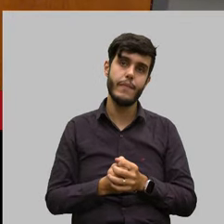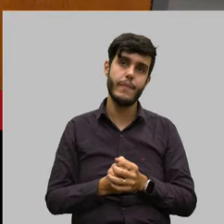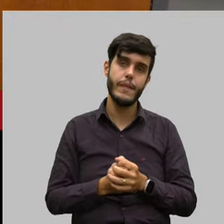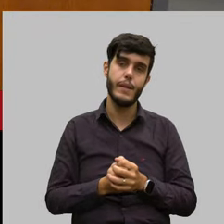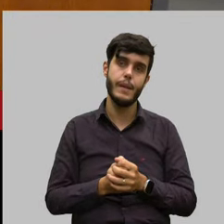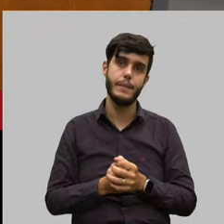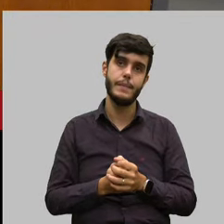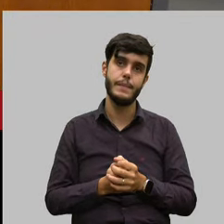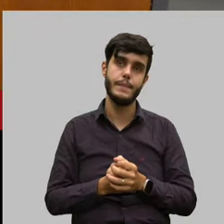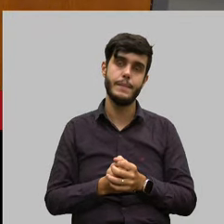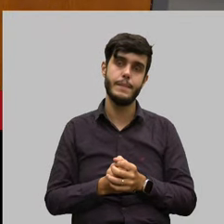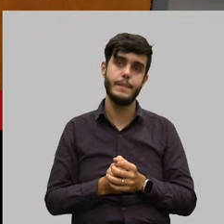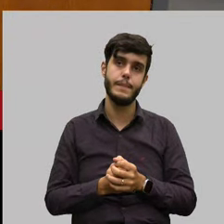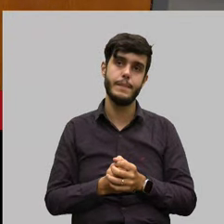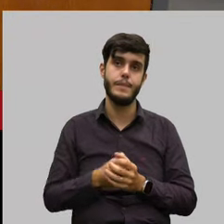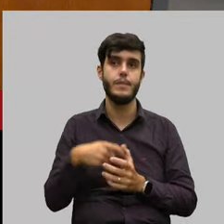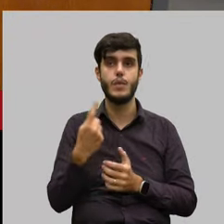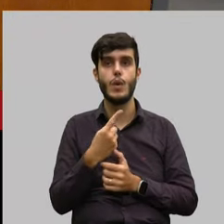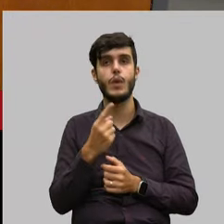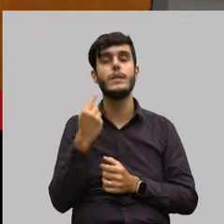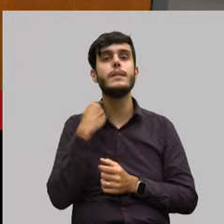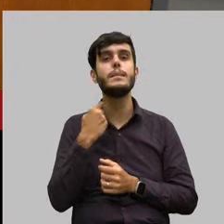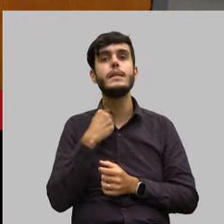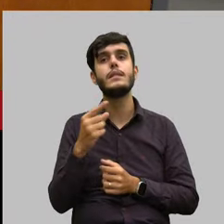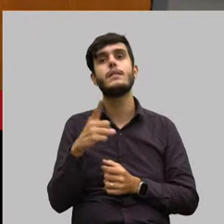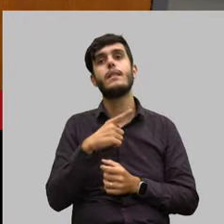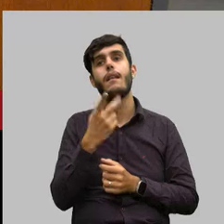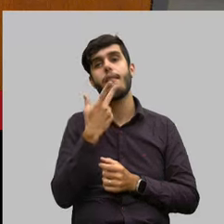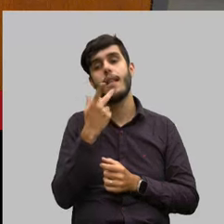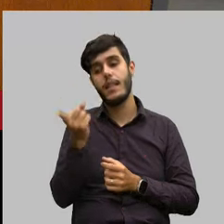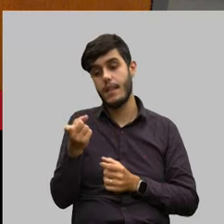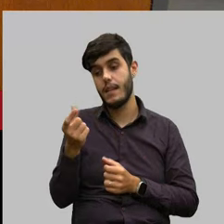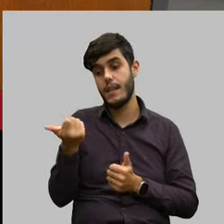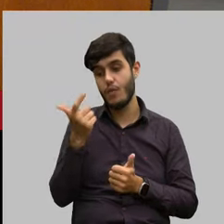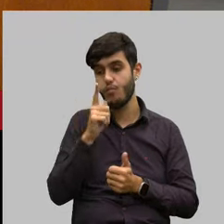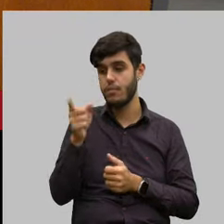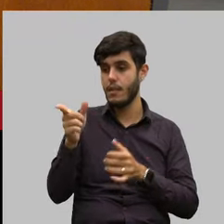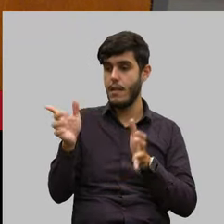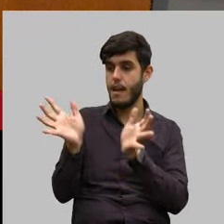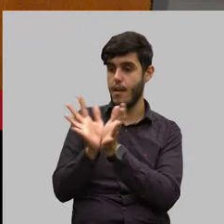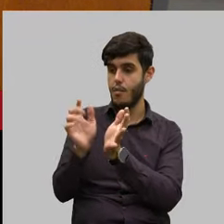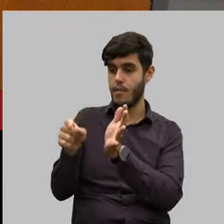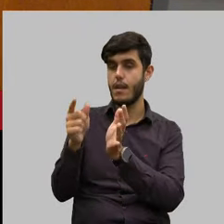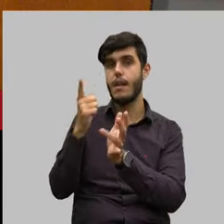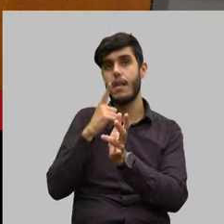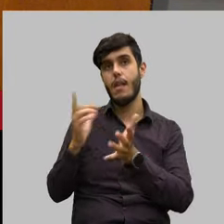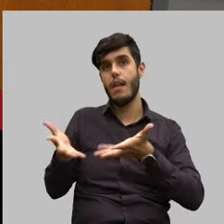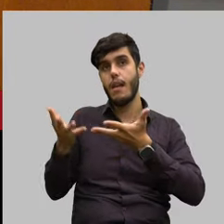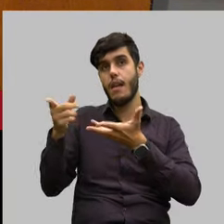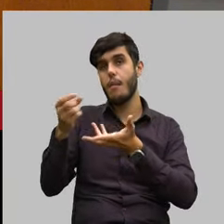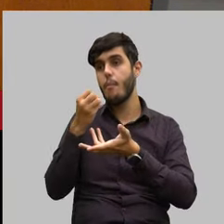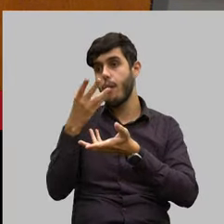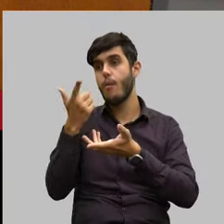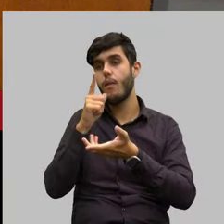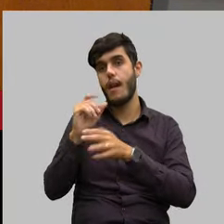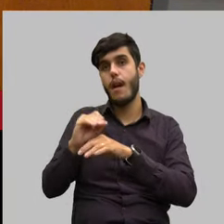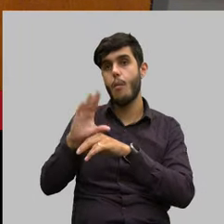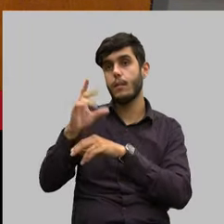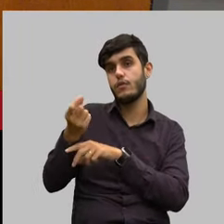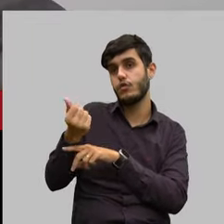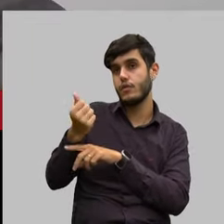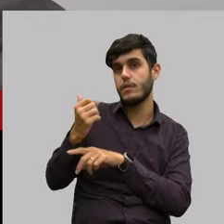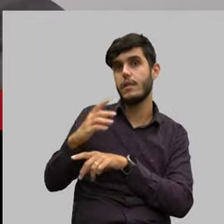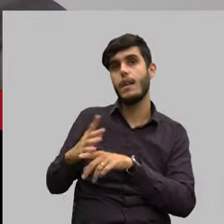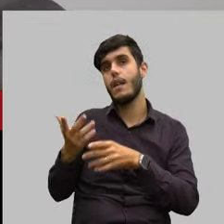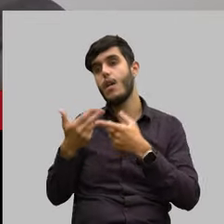eh nós em Minas temos uma casta de privilegiado mas não foi a casta de privilegiados servidores públicos civis e